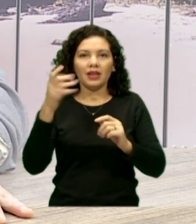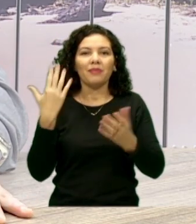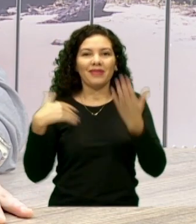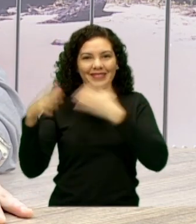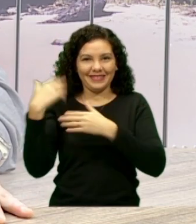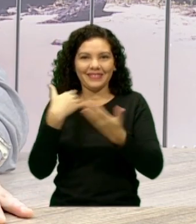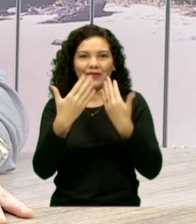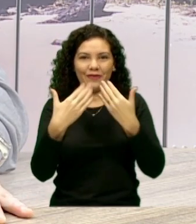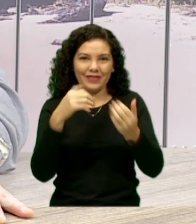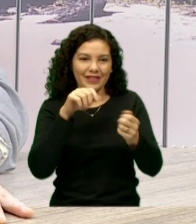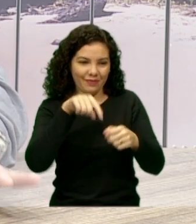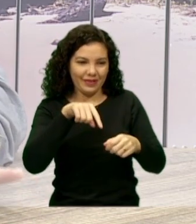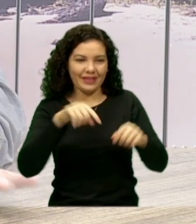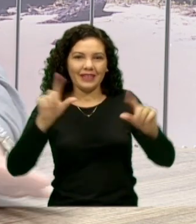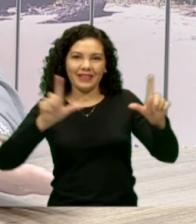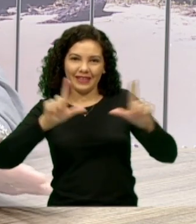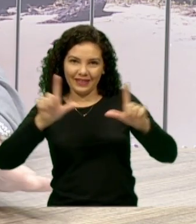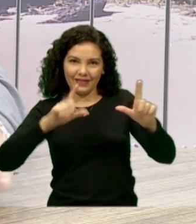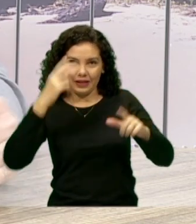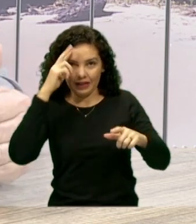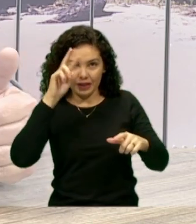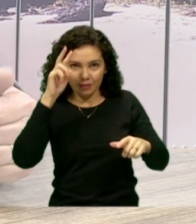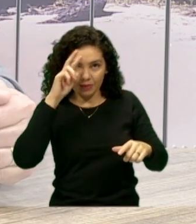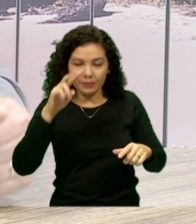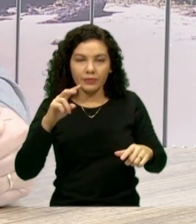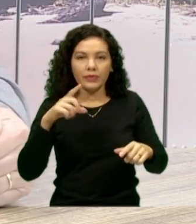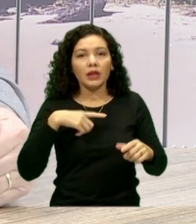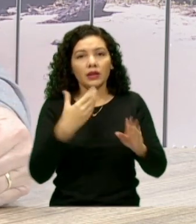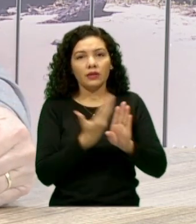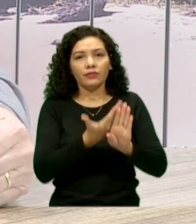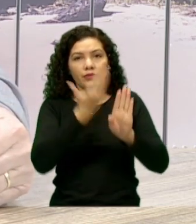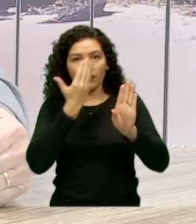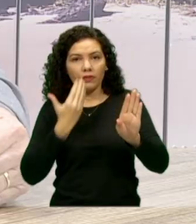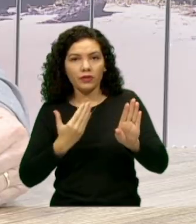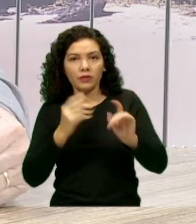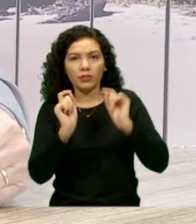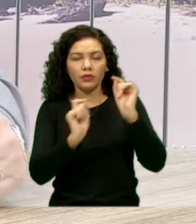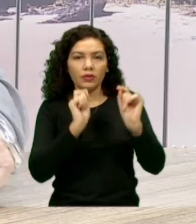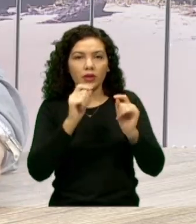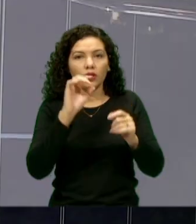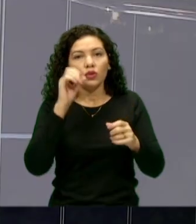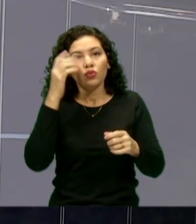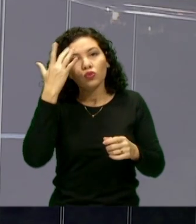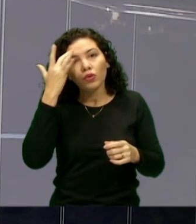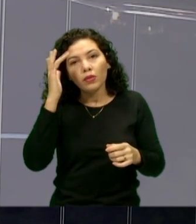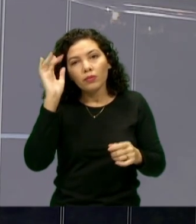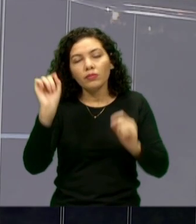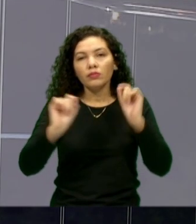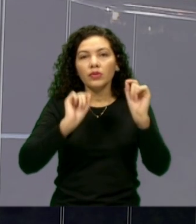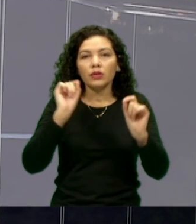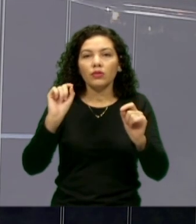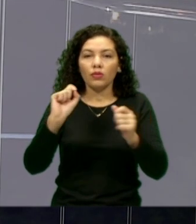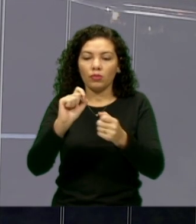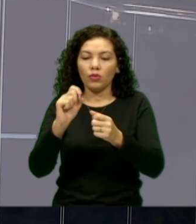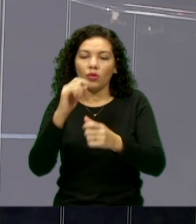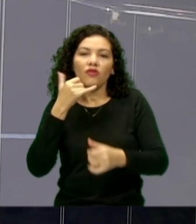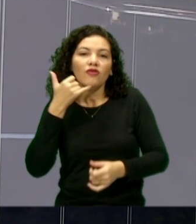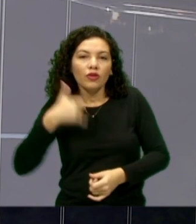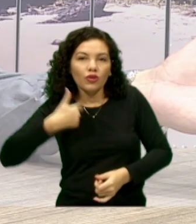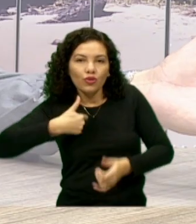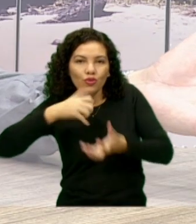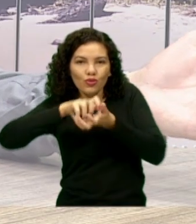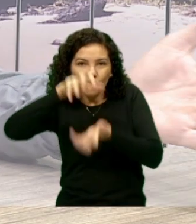programa, houve um afastamento, porque nós não sabíamos qual era o alcance com idosos e com grávidas. Tinha